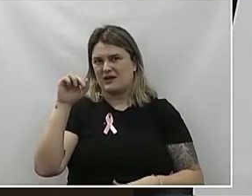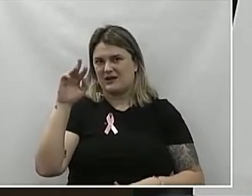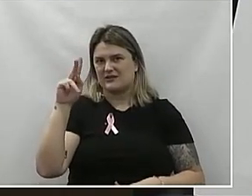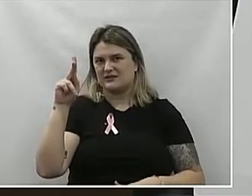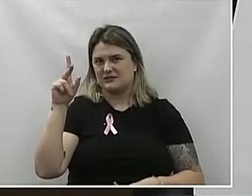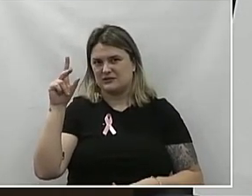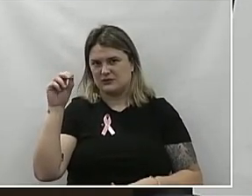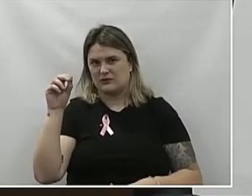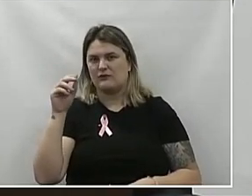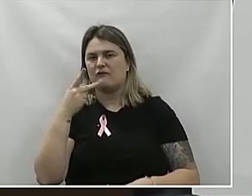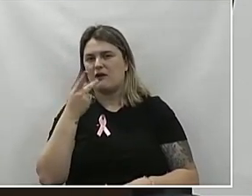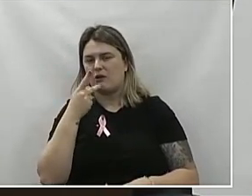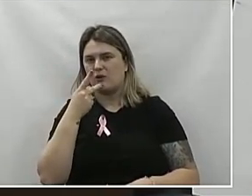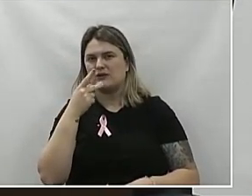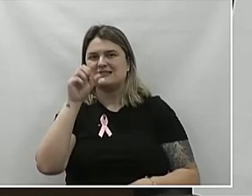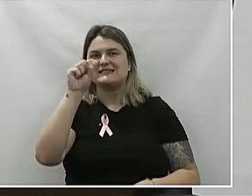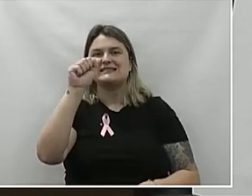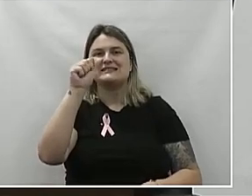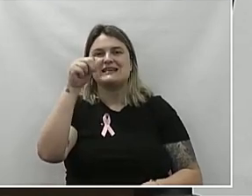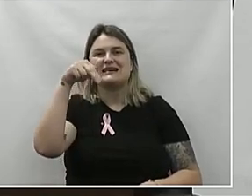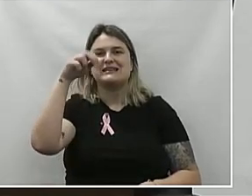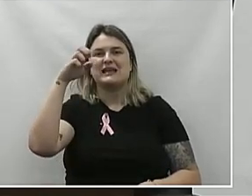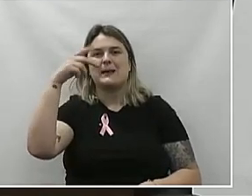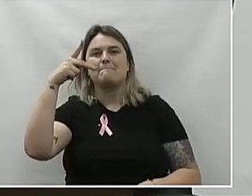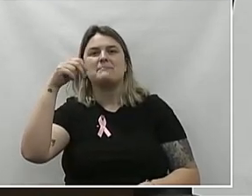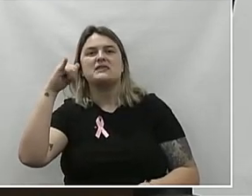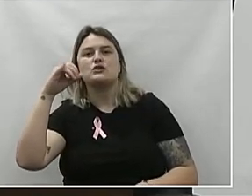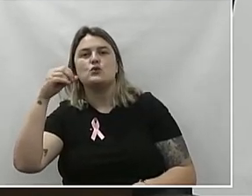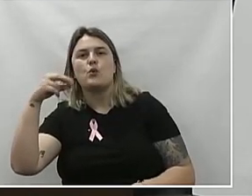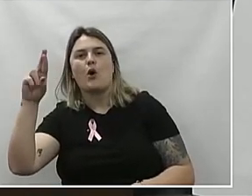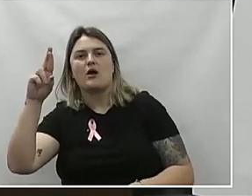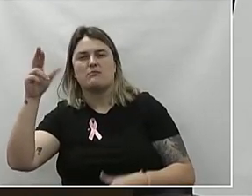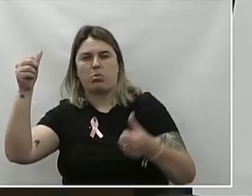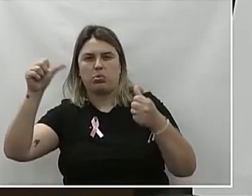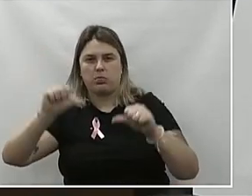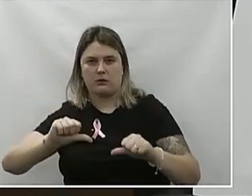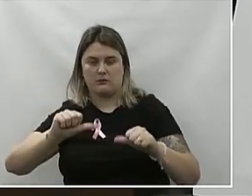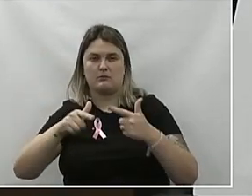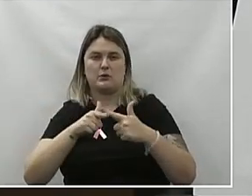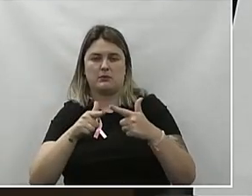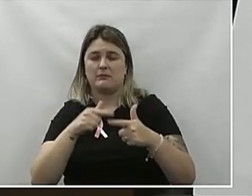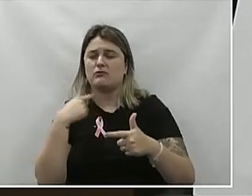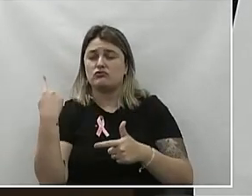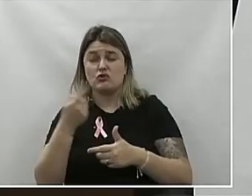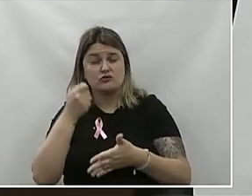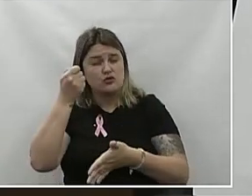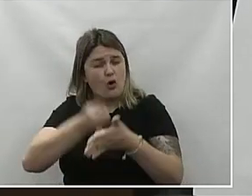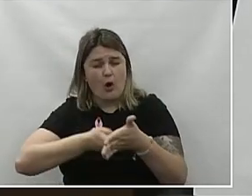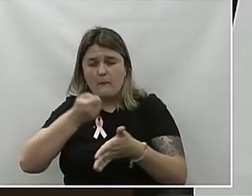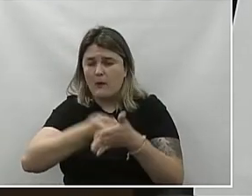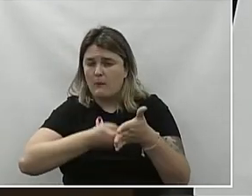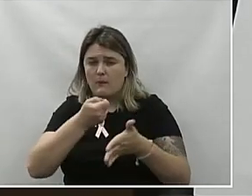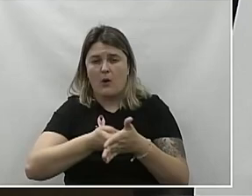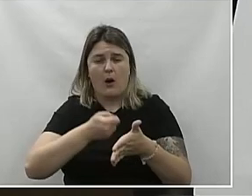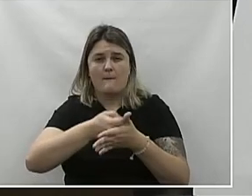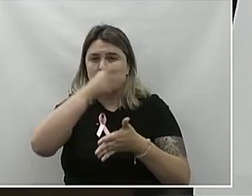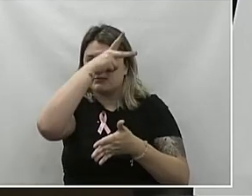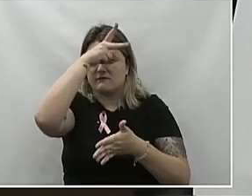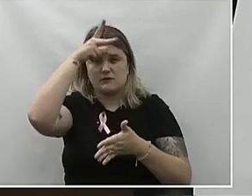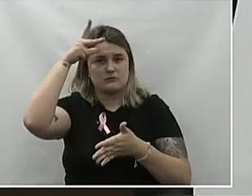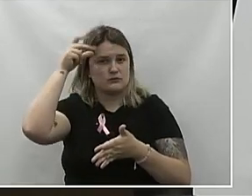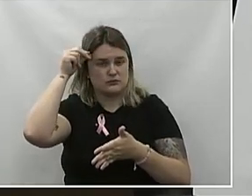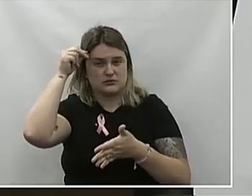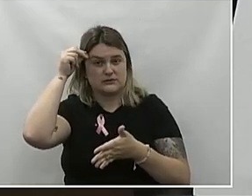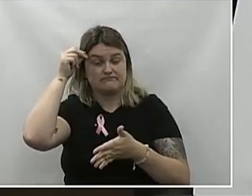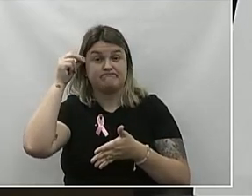sangue pior né então a gente tem cobrado tem cobrado executivo mas como bem Colocou